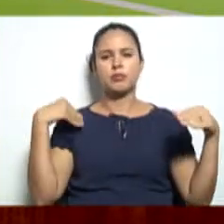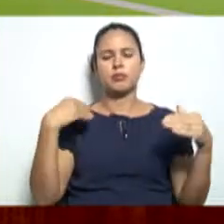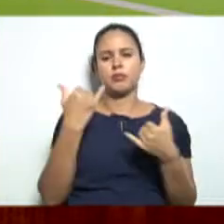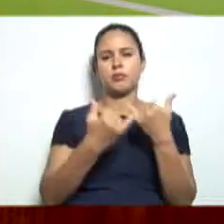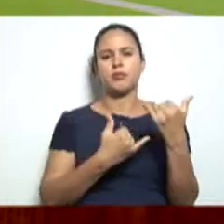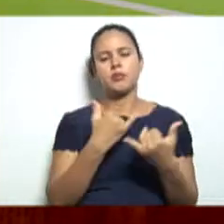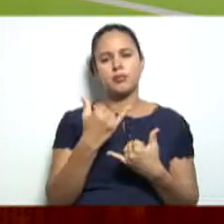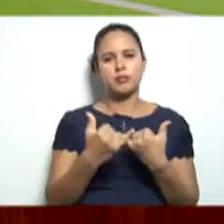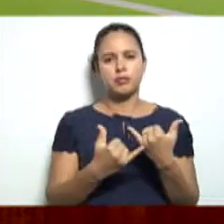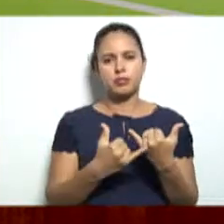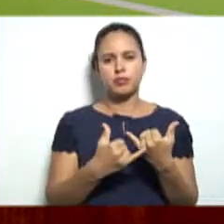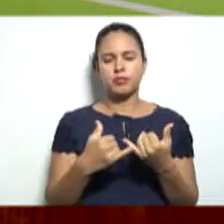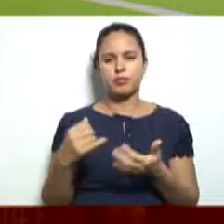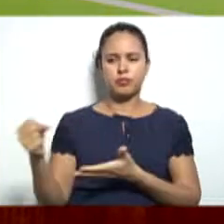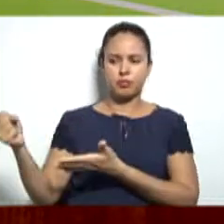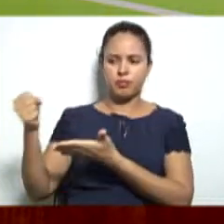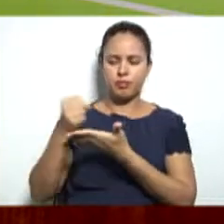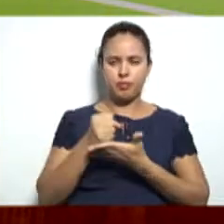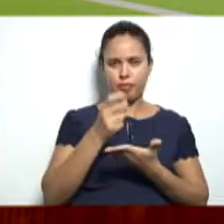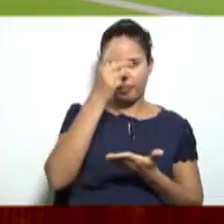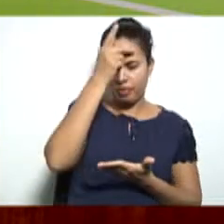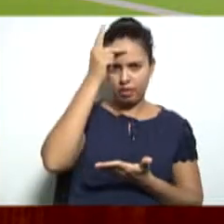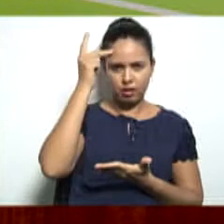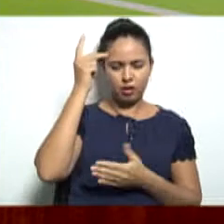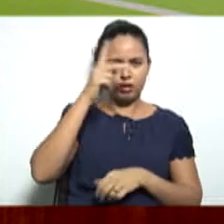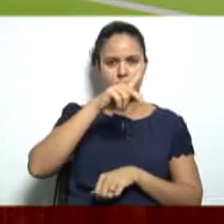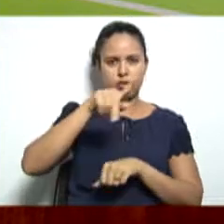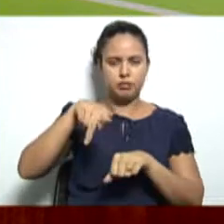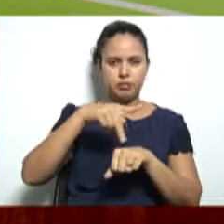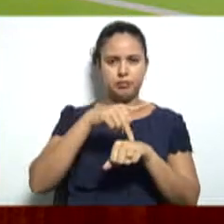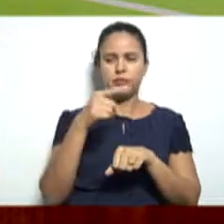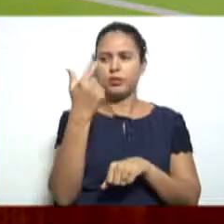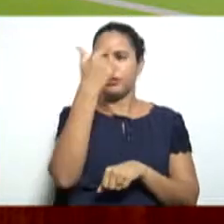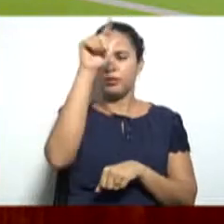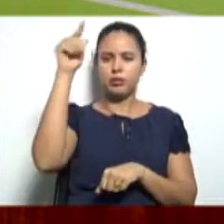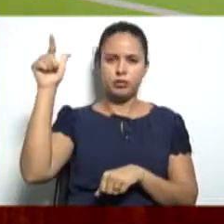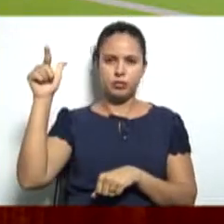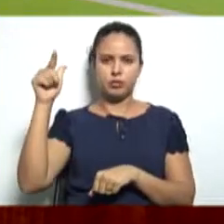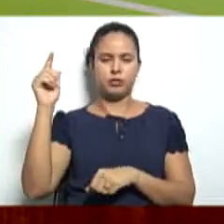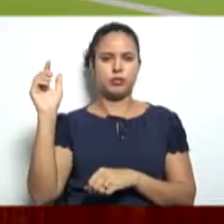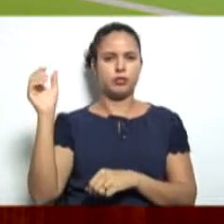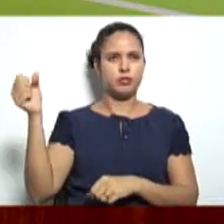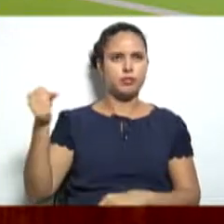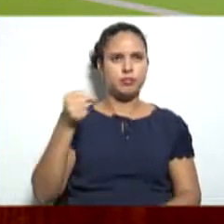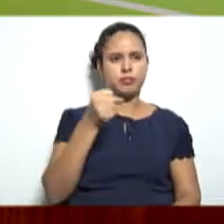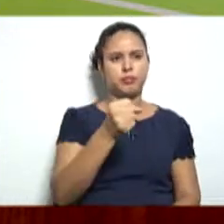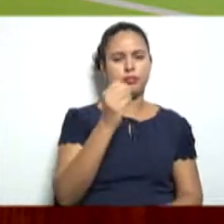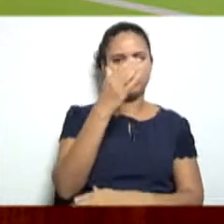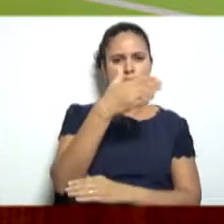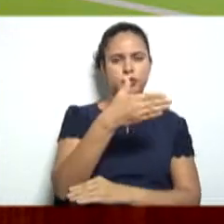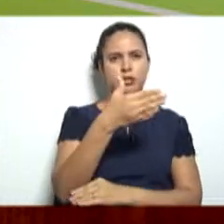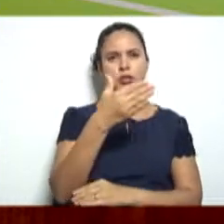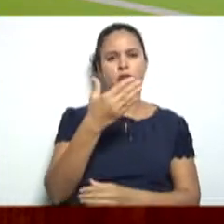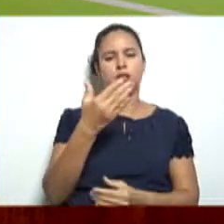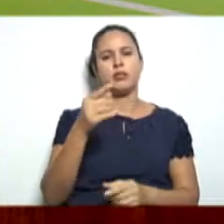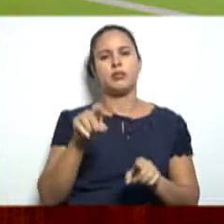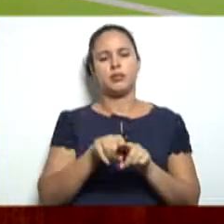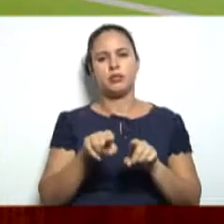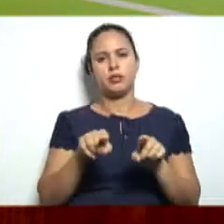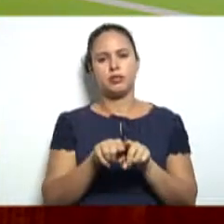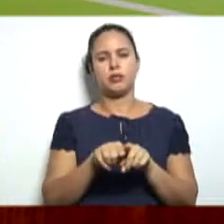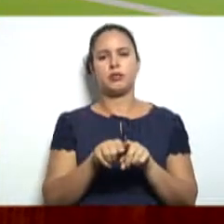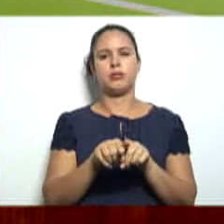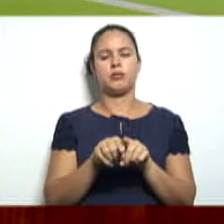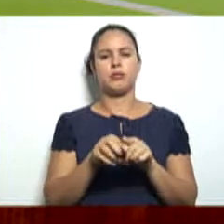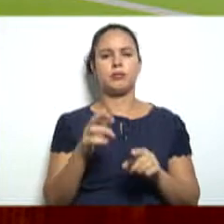exemplo, turistas de fora. Muitas vezes esses turistas demandam hotéis, demandam restaurantes, e isso aquece